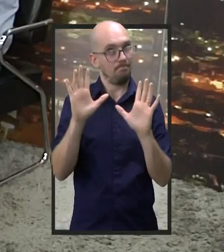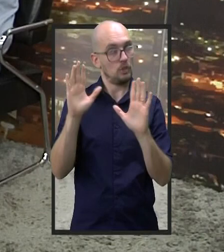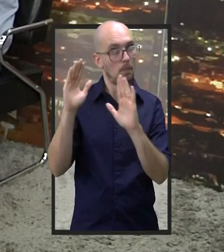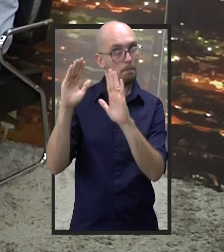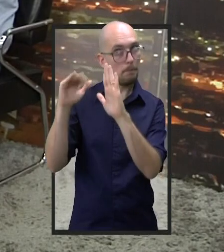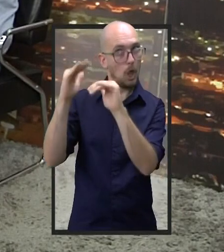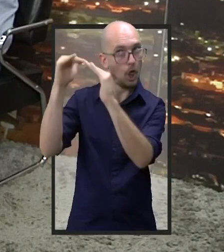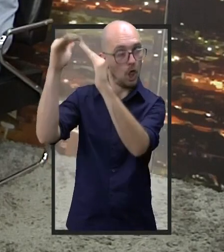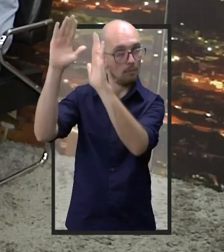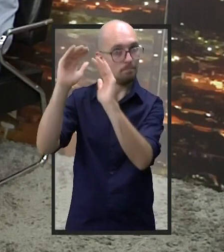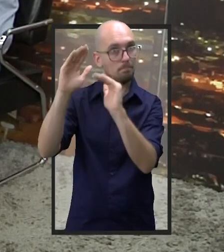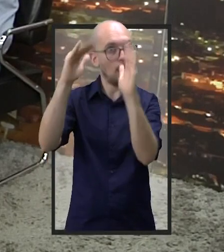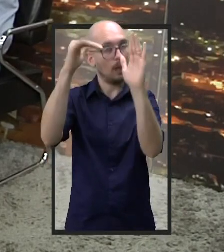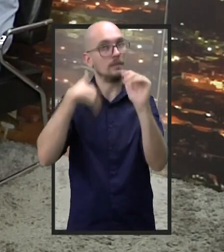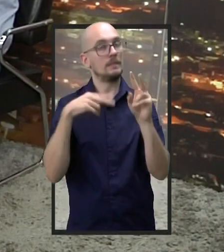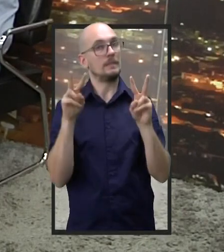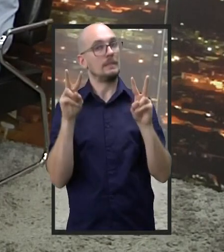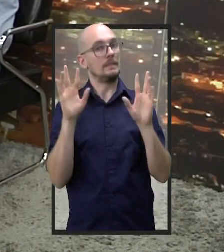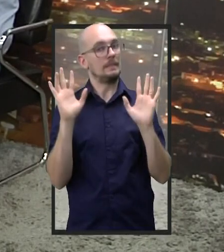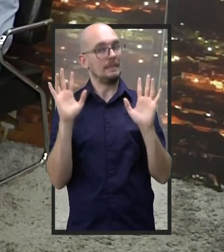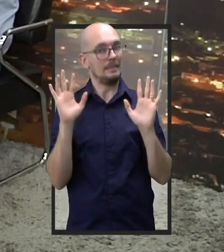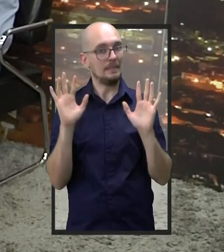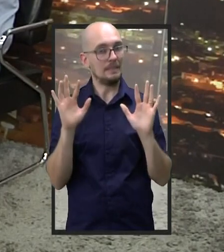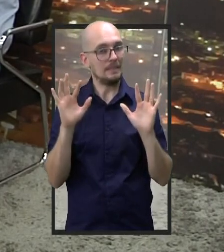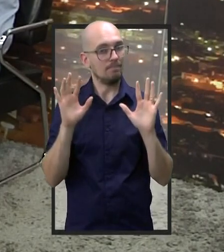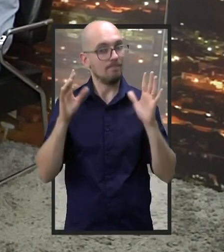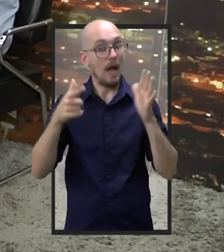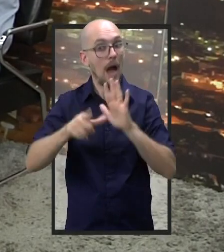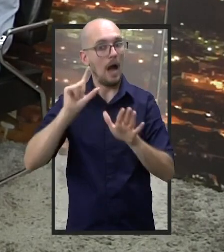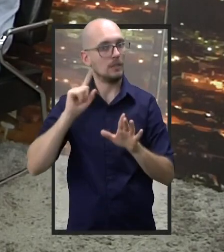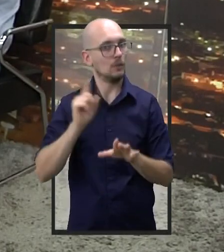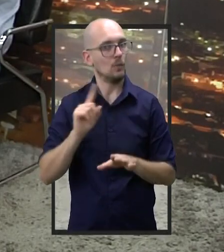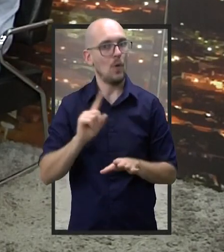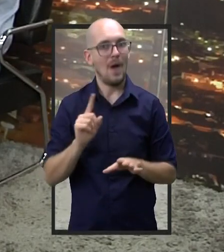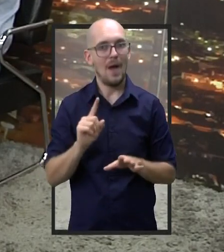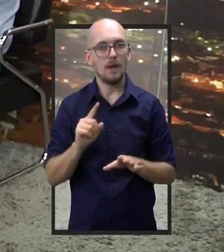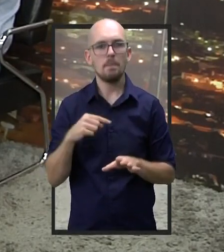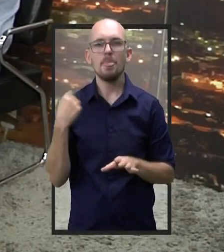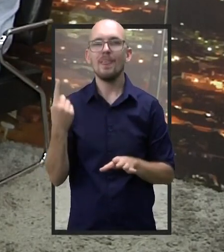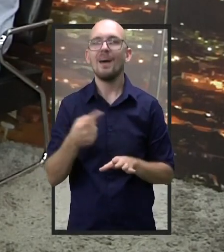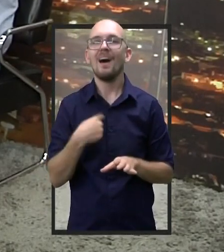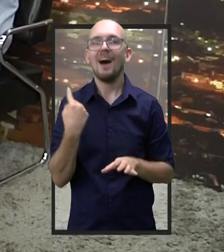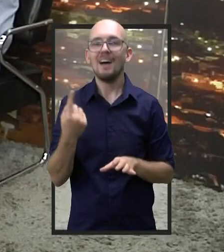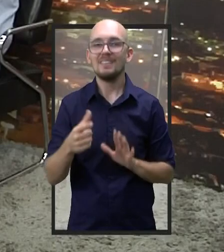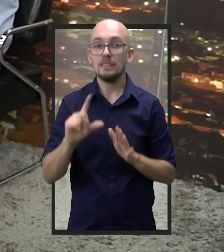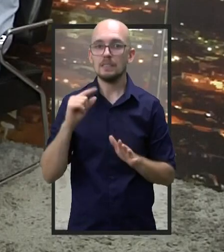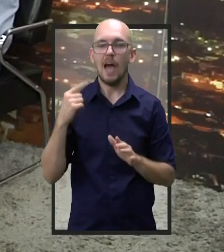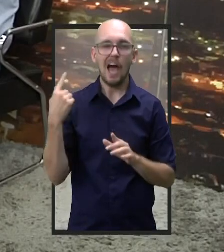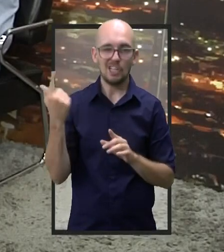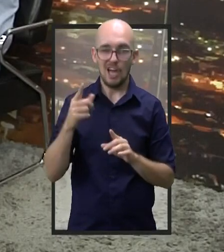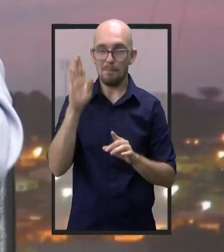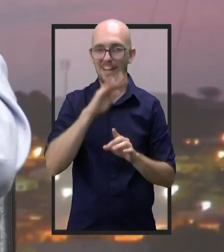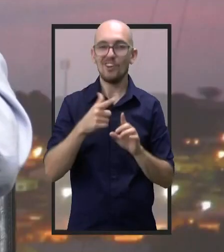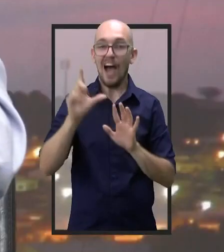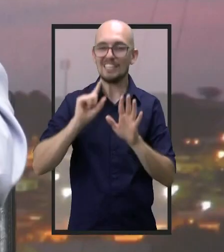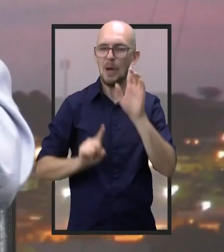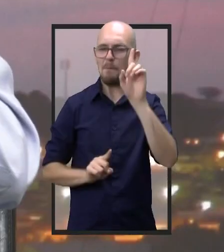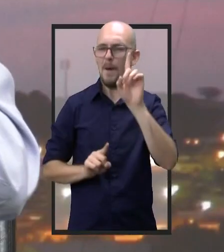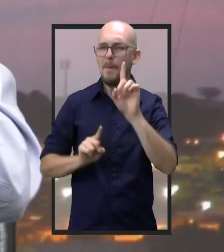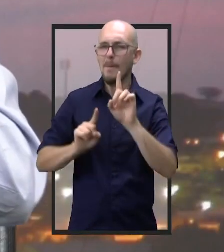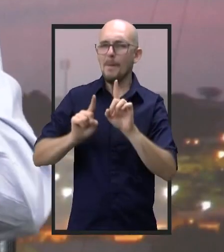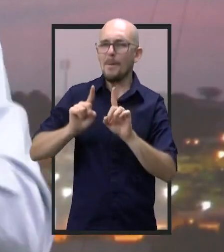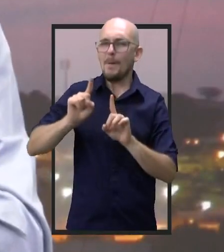acende a luz amarela. Alerta. Não éramos assim. Nós jogávamos terra nos olhos deles. De